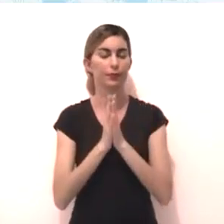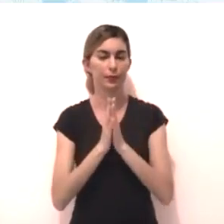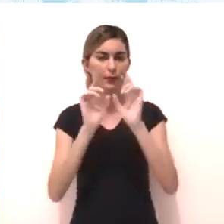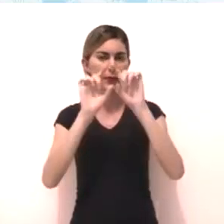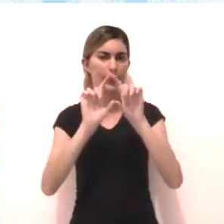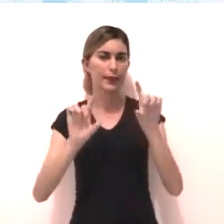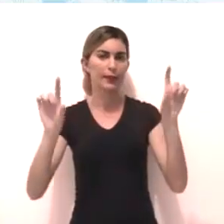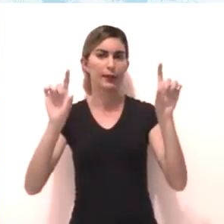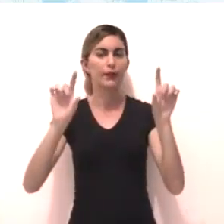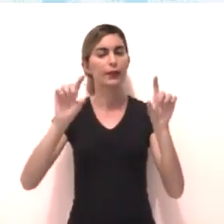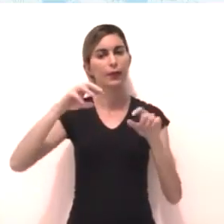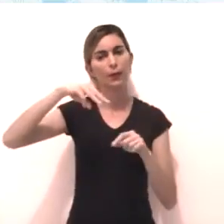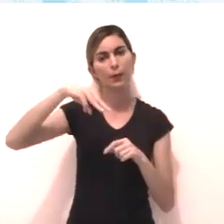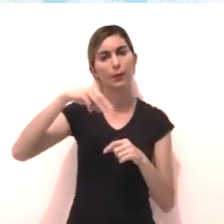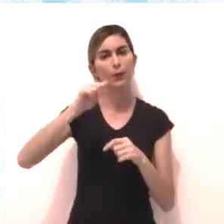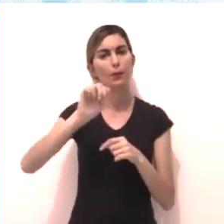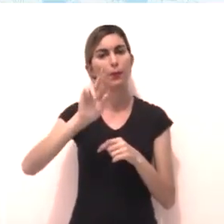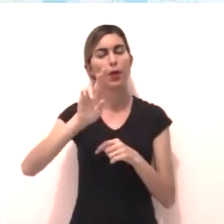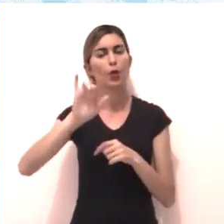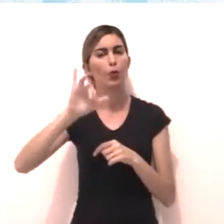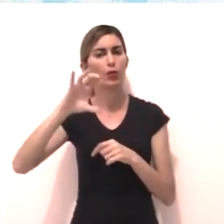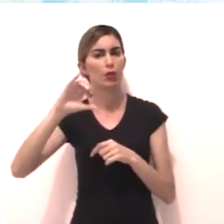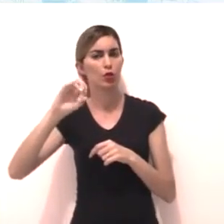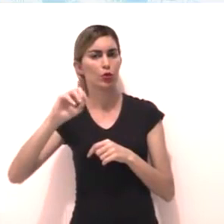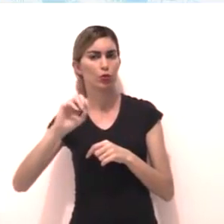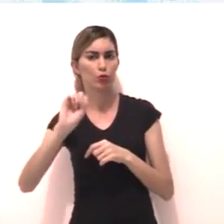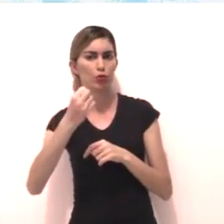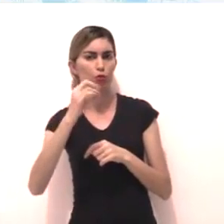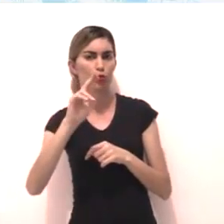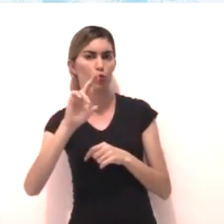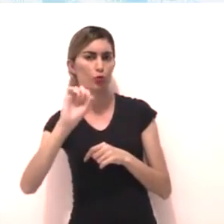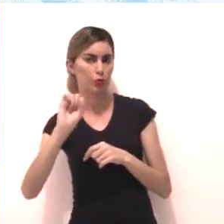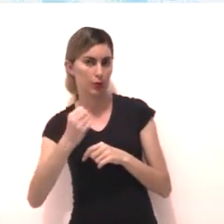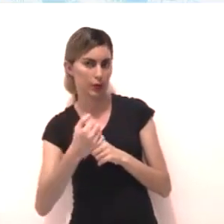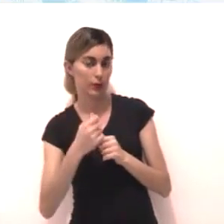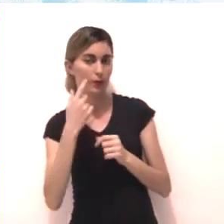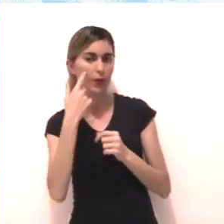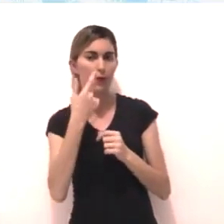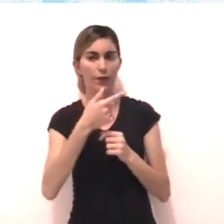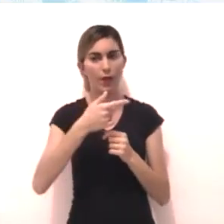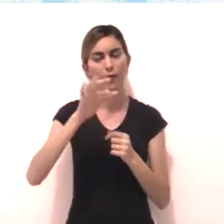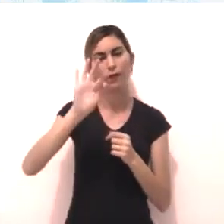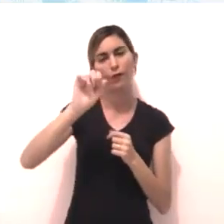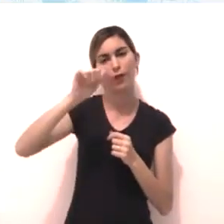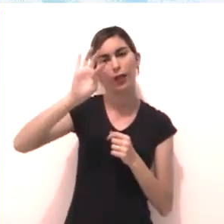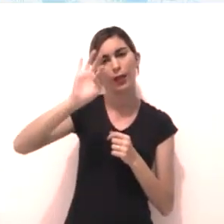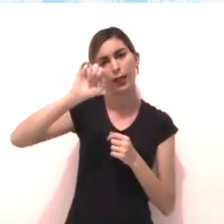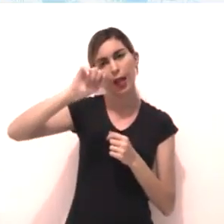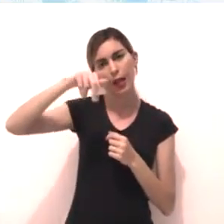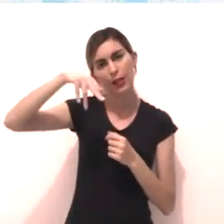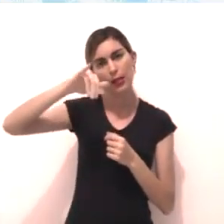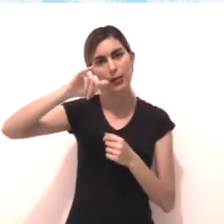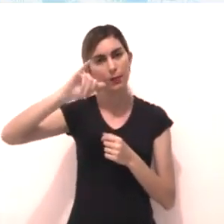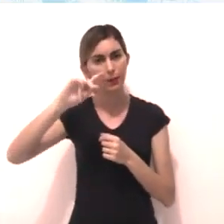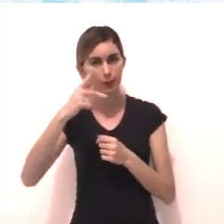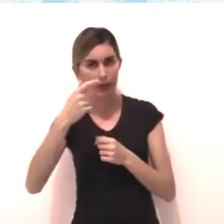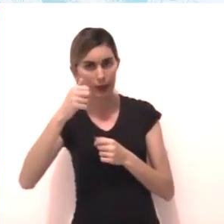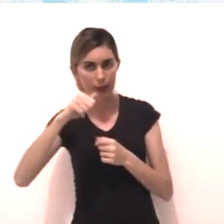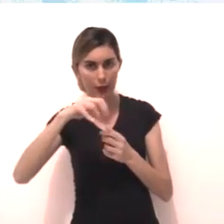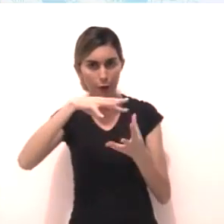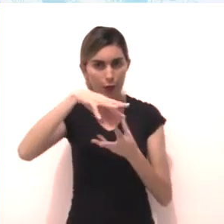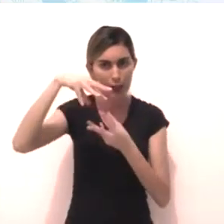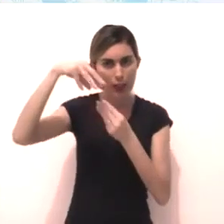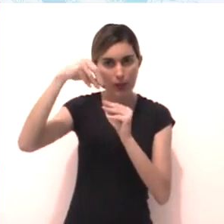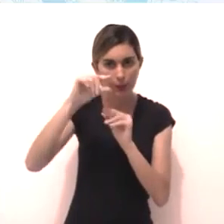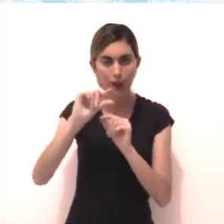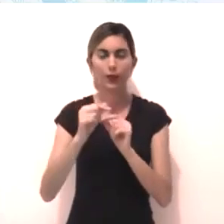reflexão. É uma tirinha do Maurício de Souza. Essa tirinha, nós temos o fantasminha e a morte,